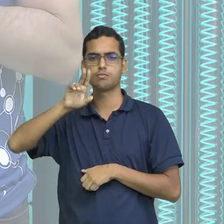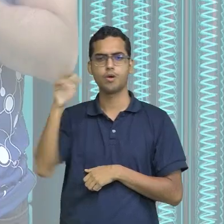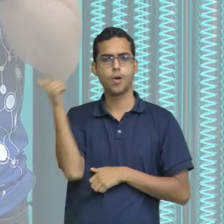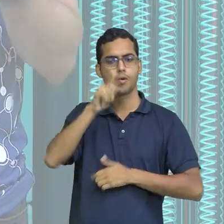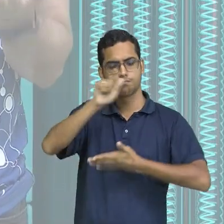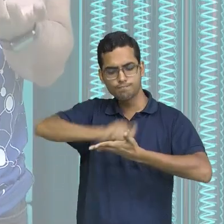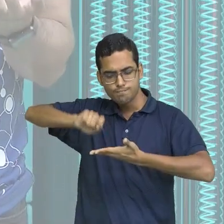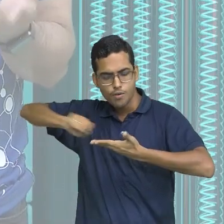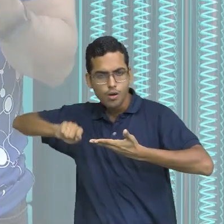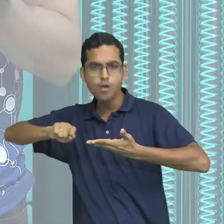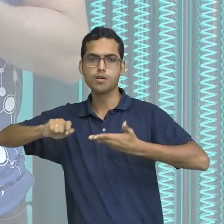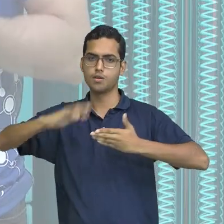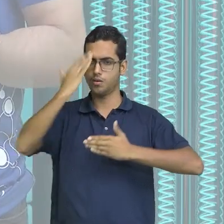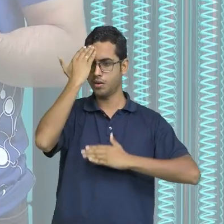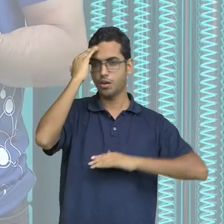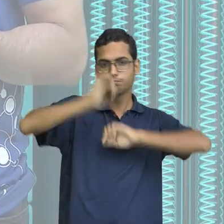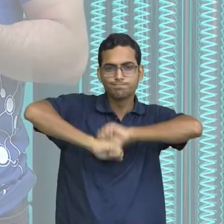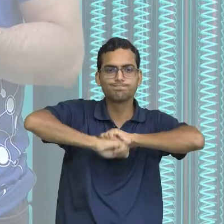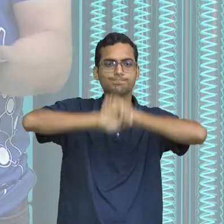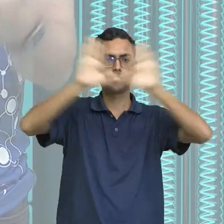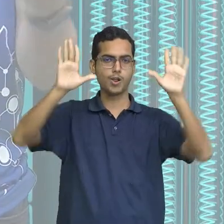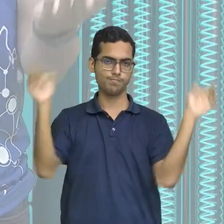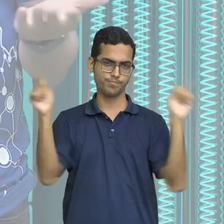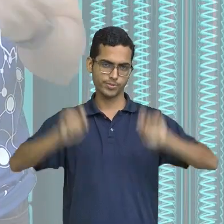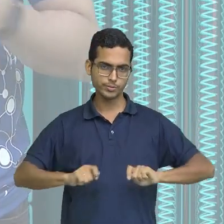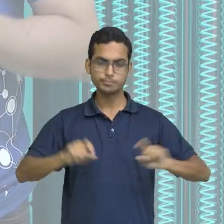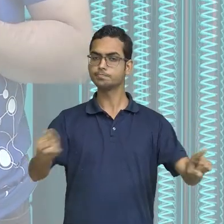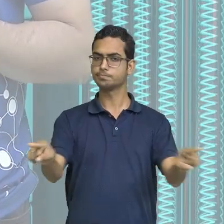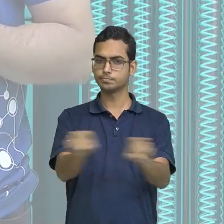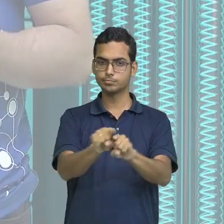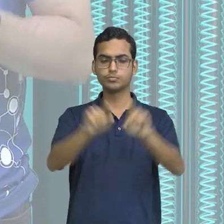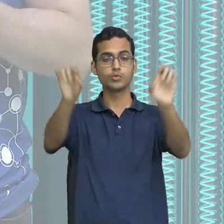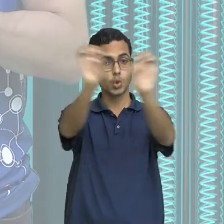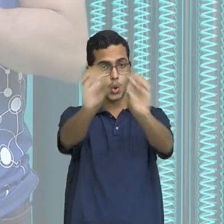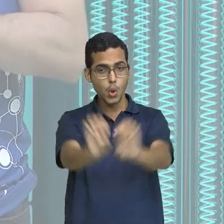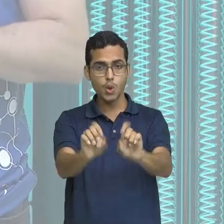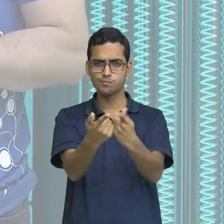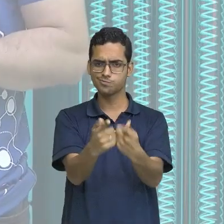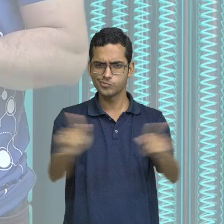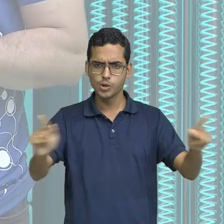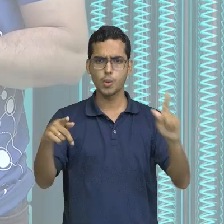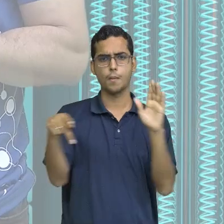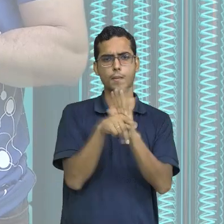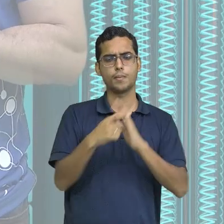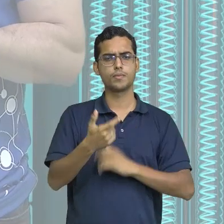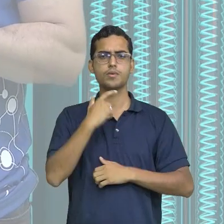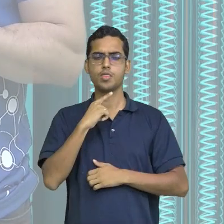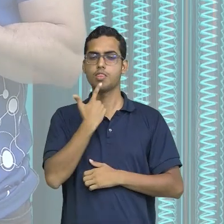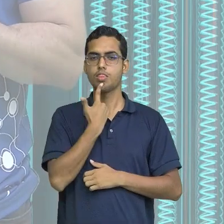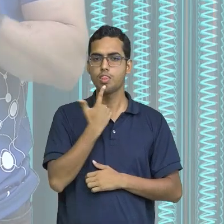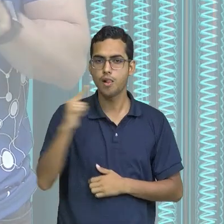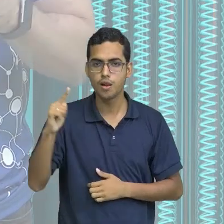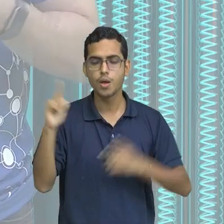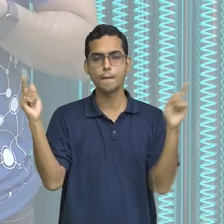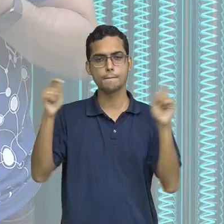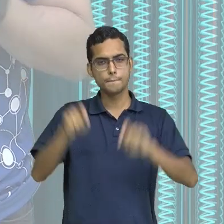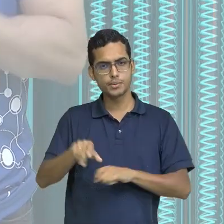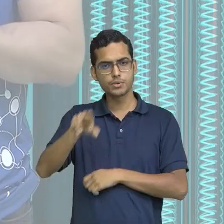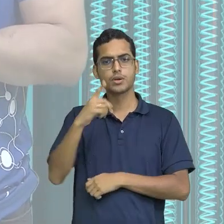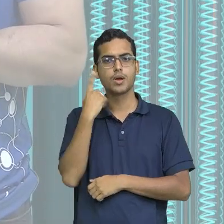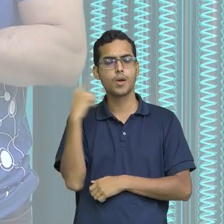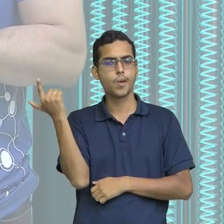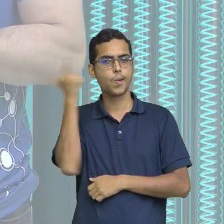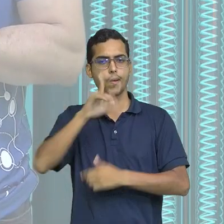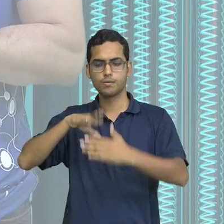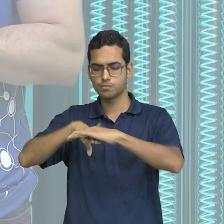tá bom? E é claro que, como se trata de estrutura gramatical do idioma, a gente precisa trazer, né, para que a gente já vá se